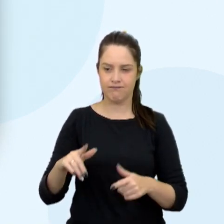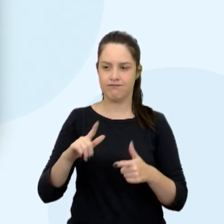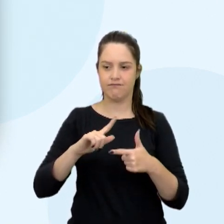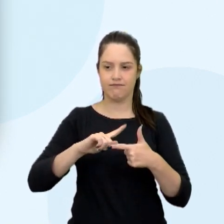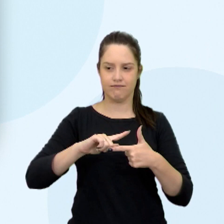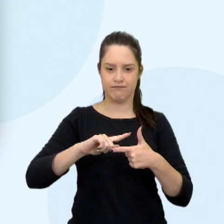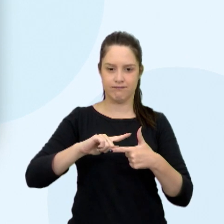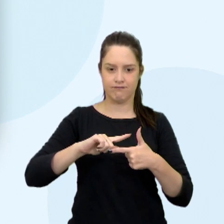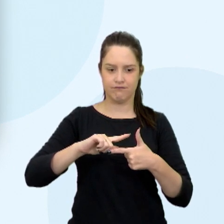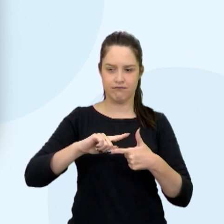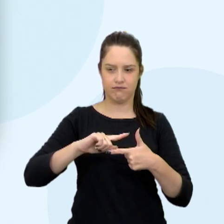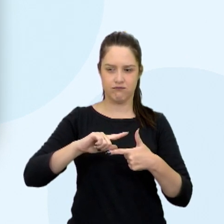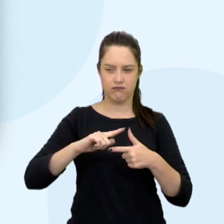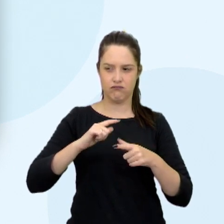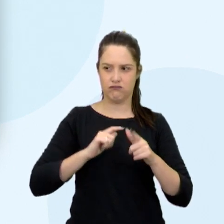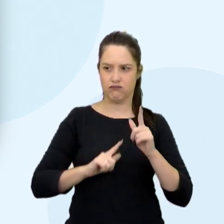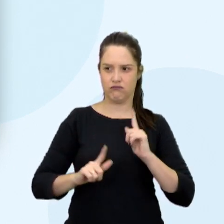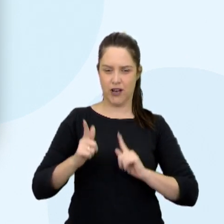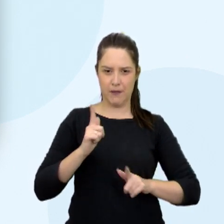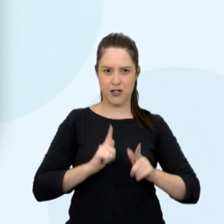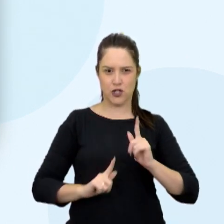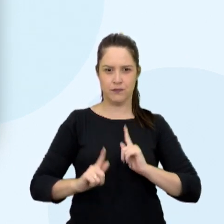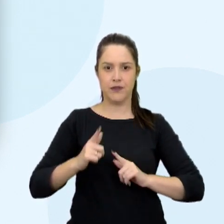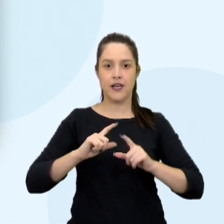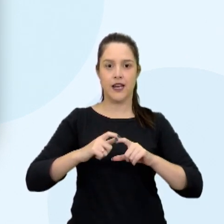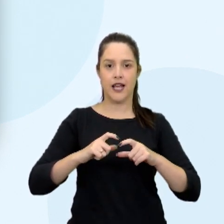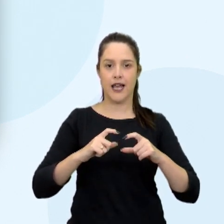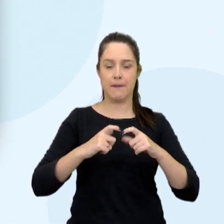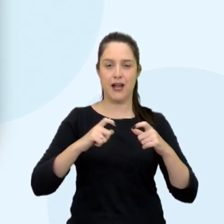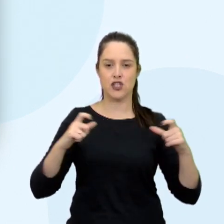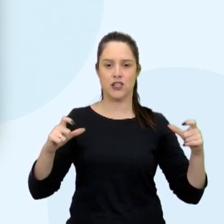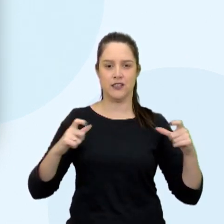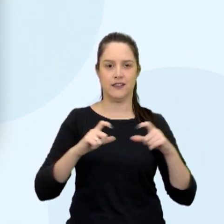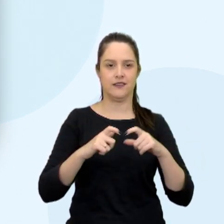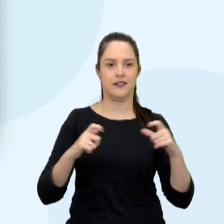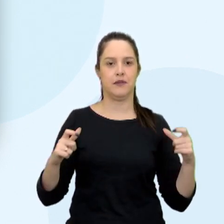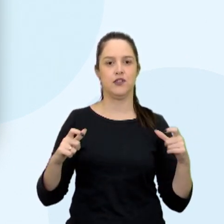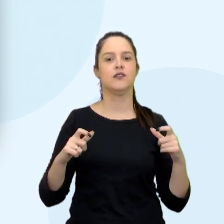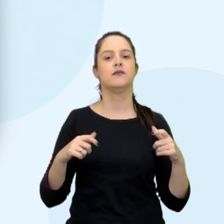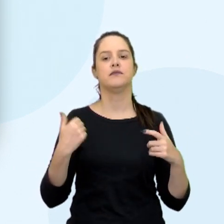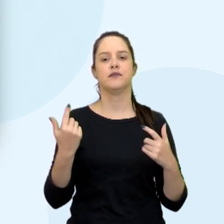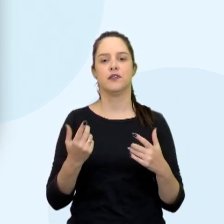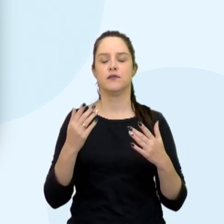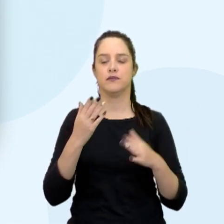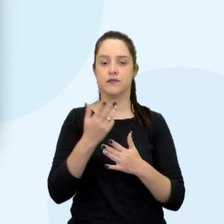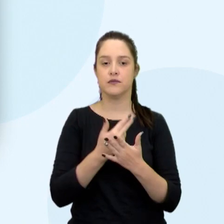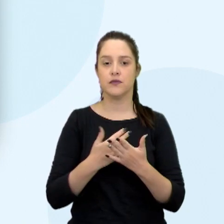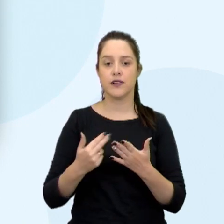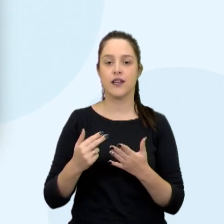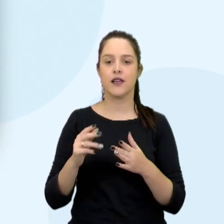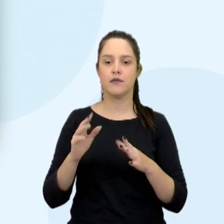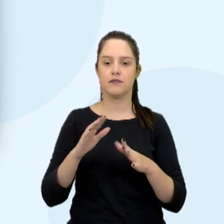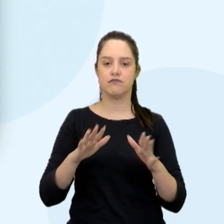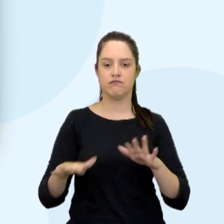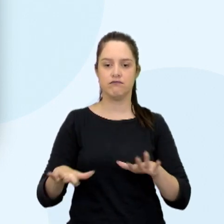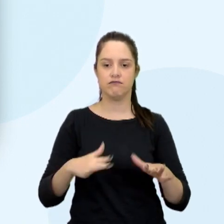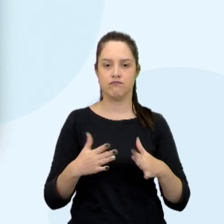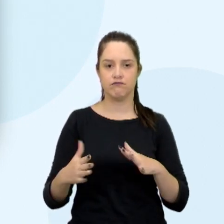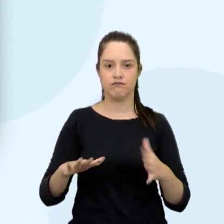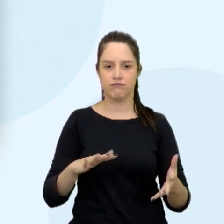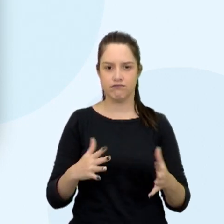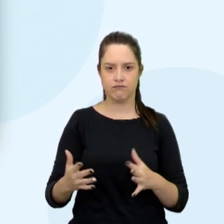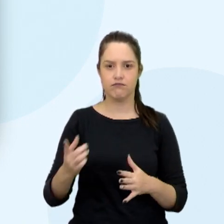fixa e, através da leitura do cinema e da televisão, a preparamos para aprender a gramática da imagem em movimento. Você acha que essa frase aí